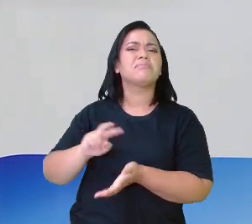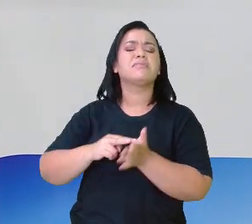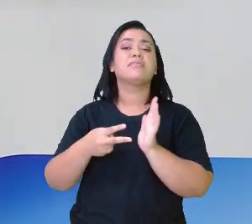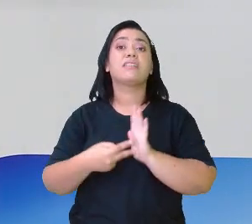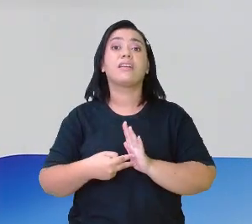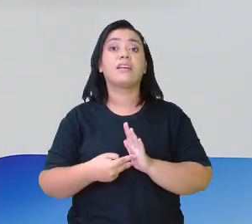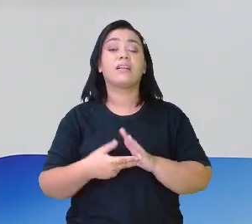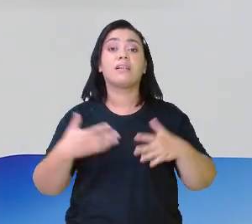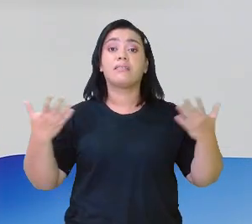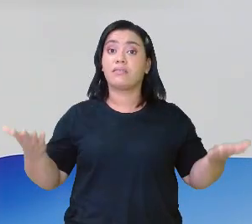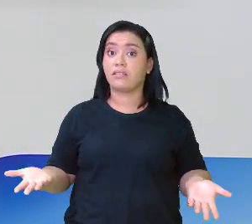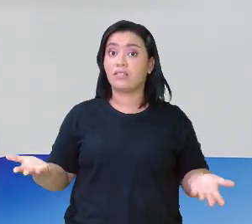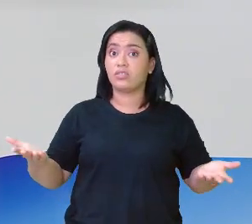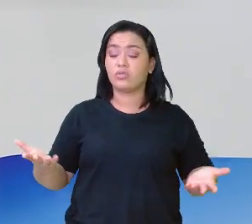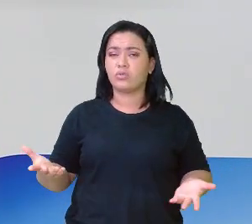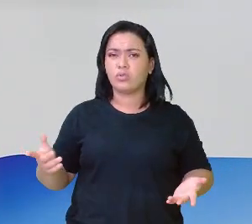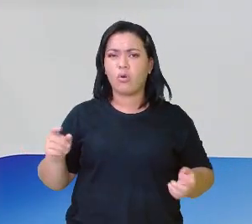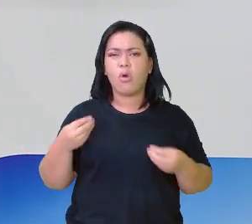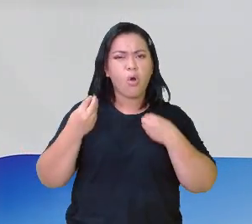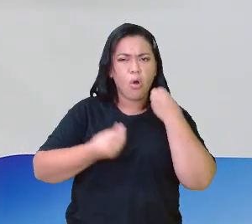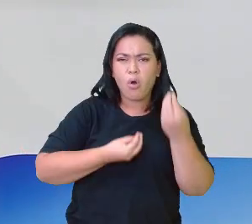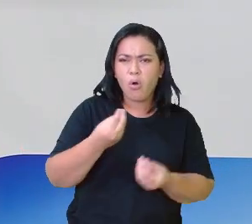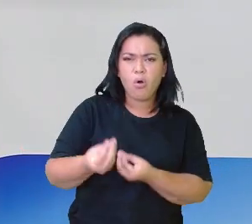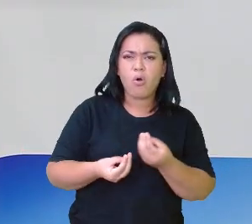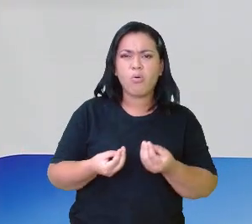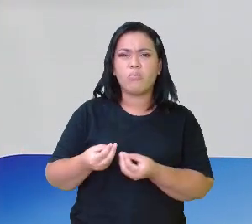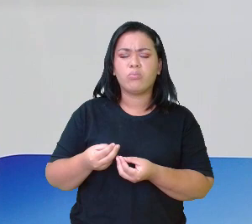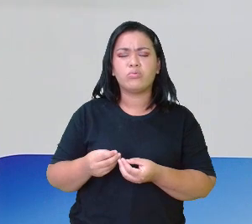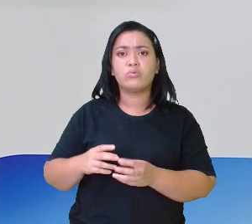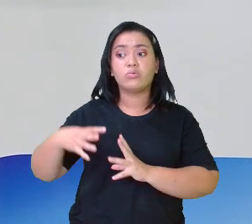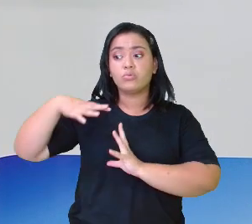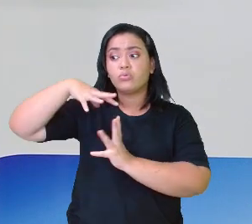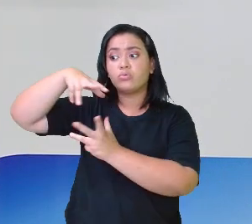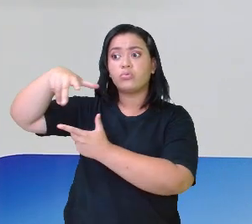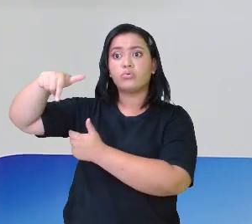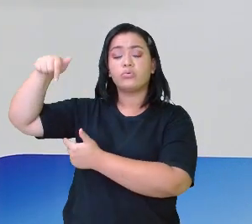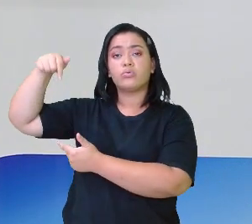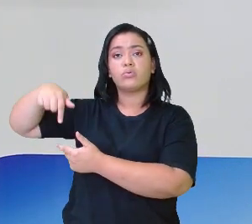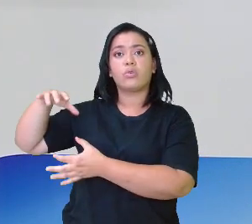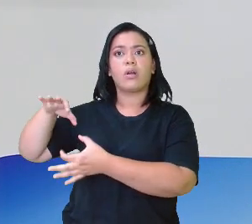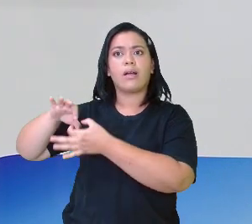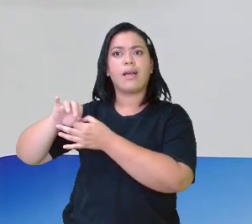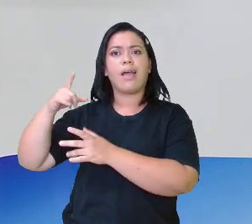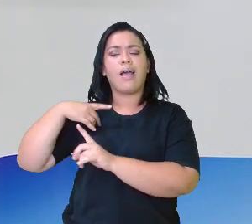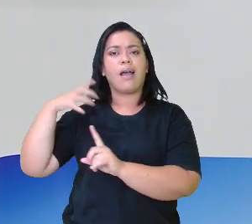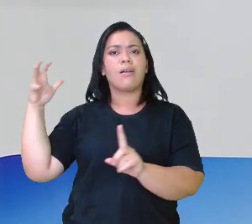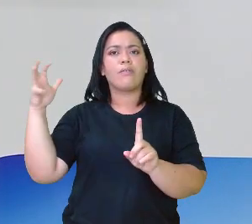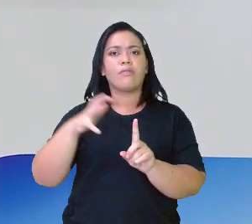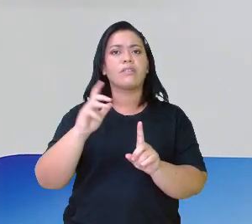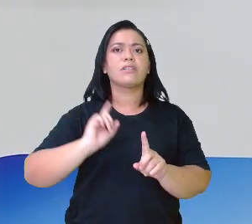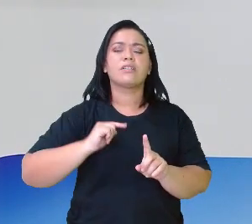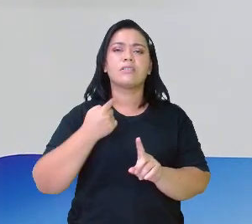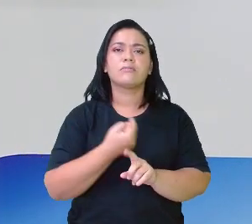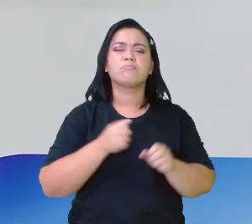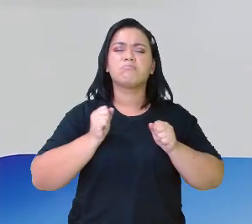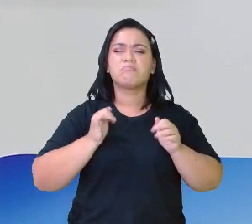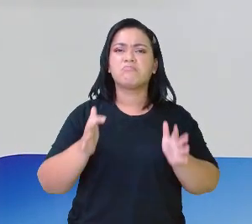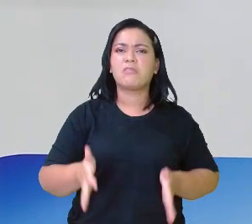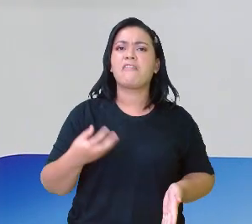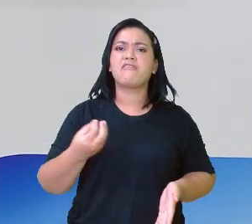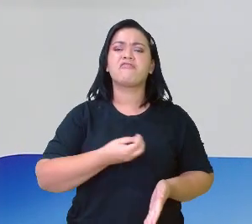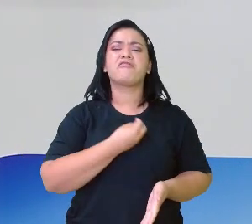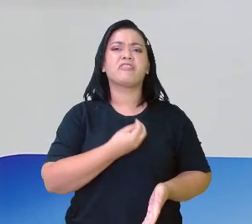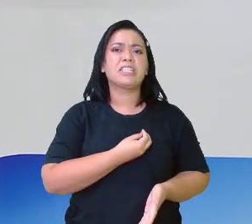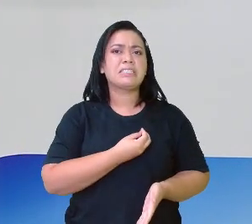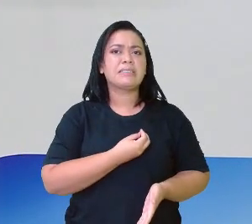Como tudo que acontece nesse mundo globalizado pode influenciar nas nossas ações, no nosso estilo de